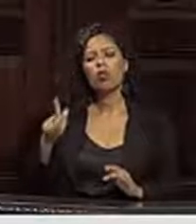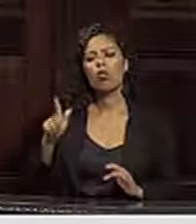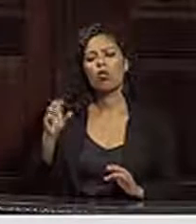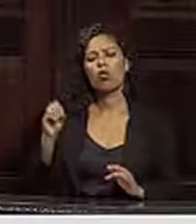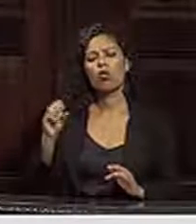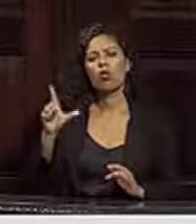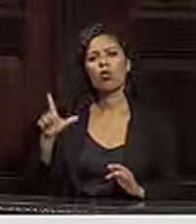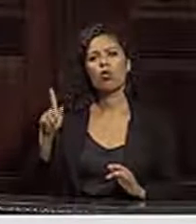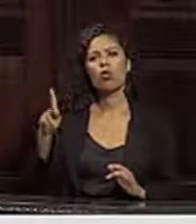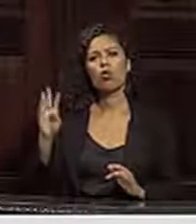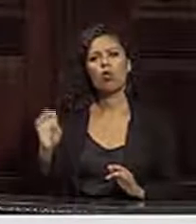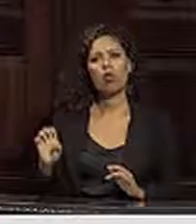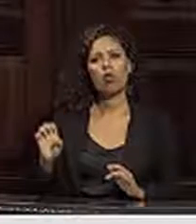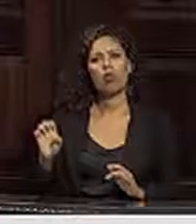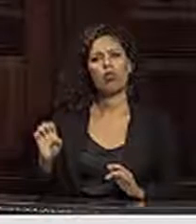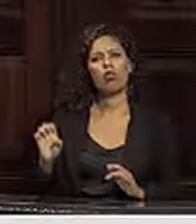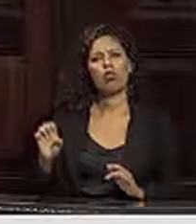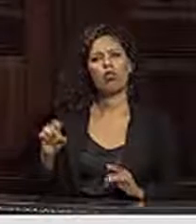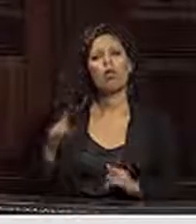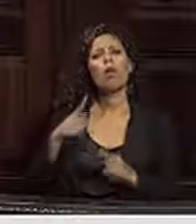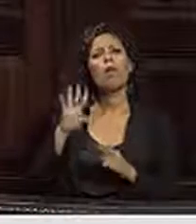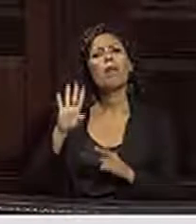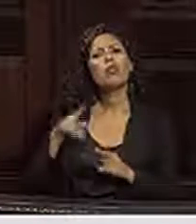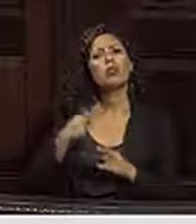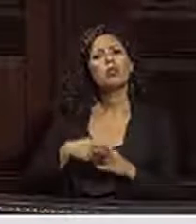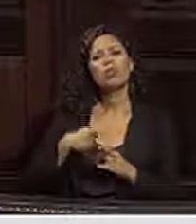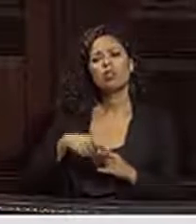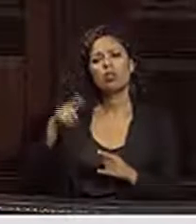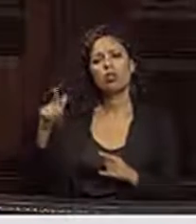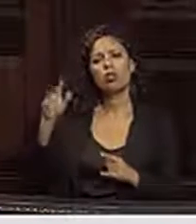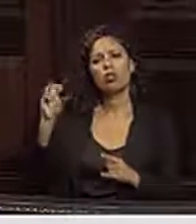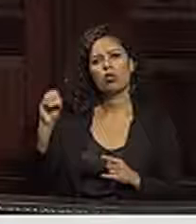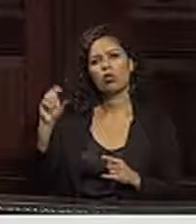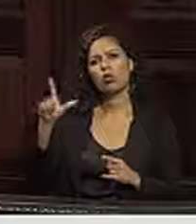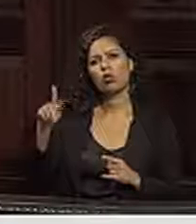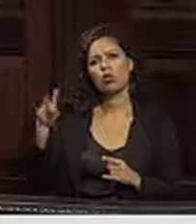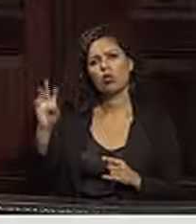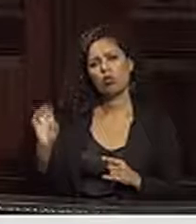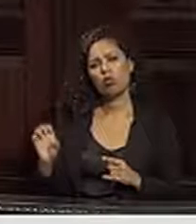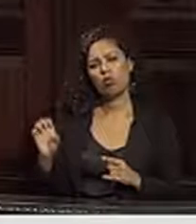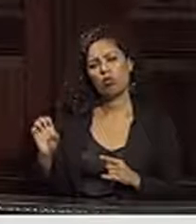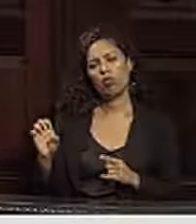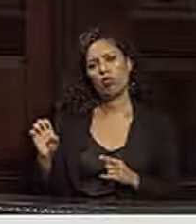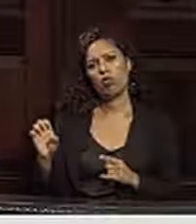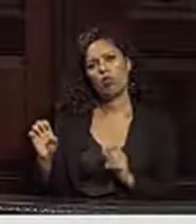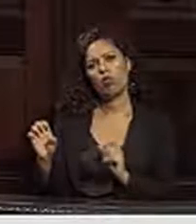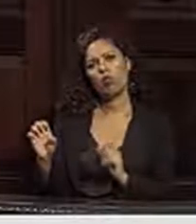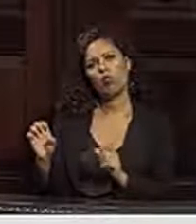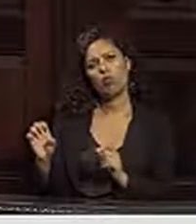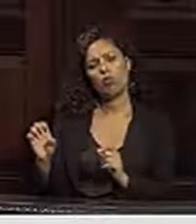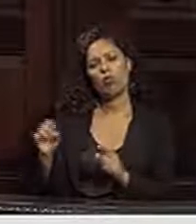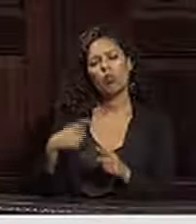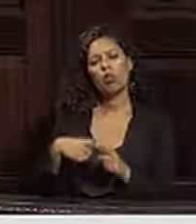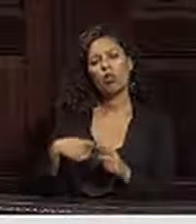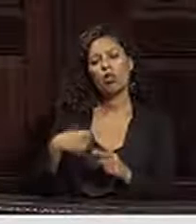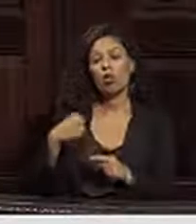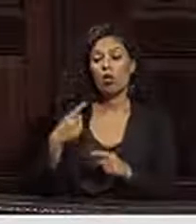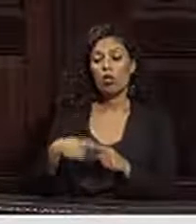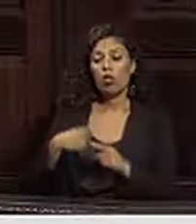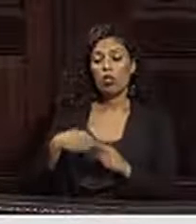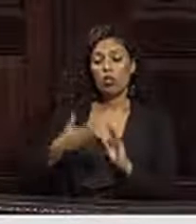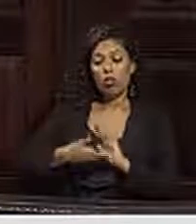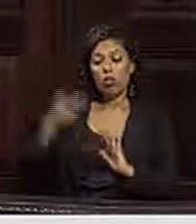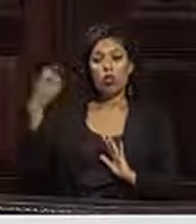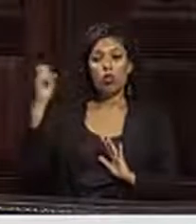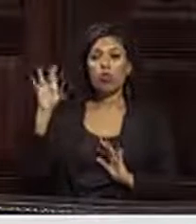a presidente Dilma a ser afastada, mas também o presidente Temer. Afinal de